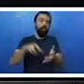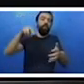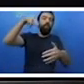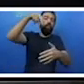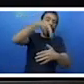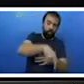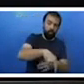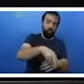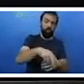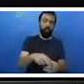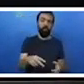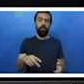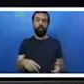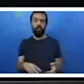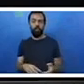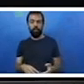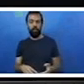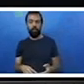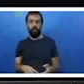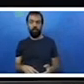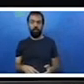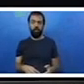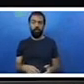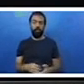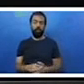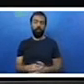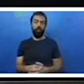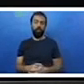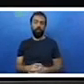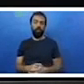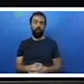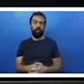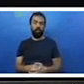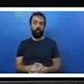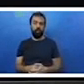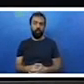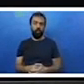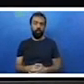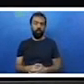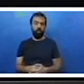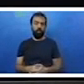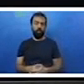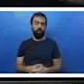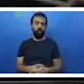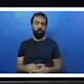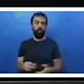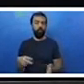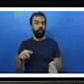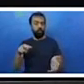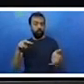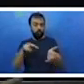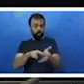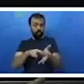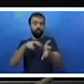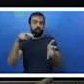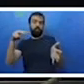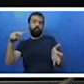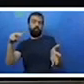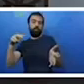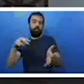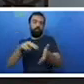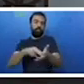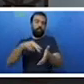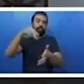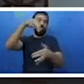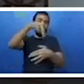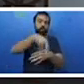conseguir alcançar o topo desse objeto, por exemplo, desse lugar. Então, assim como os apoios de membros superiores, ele também consegue transpassar esses